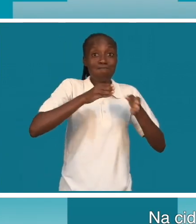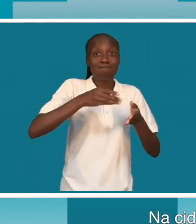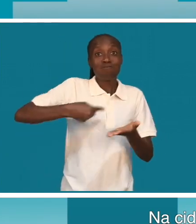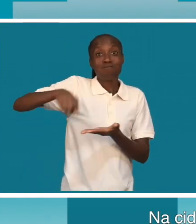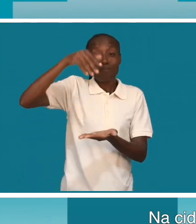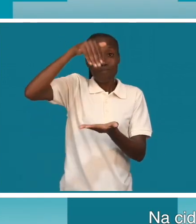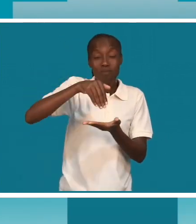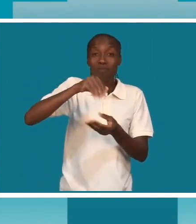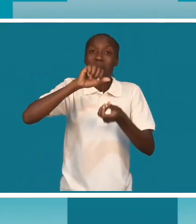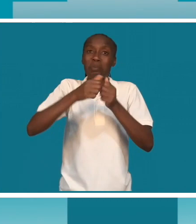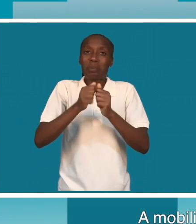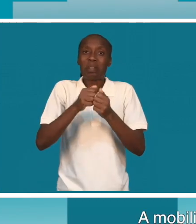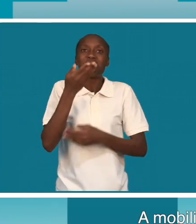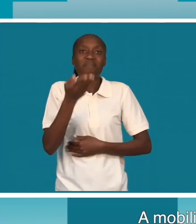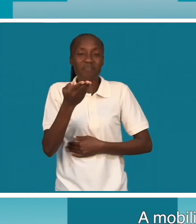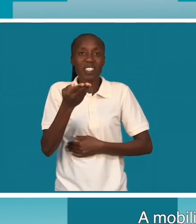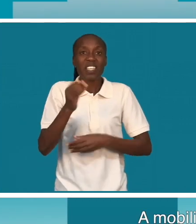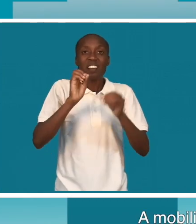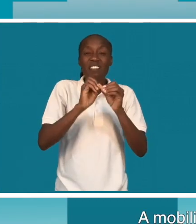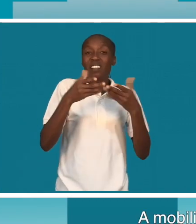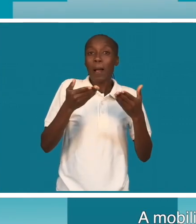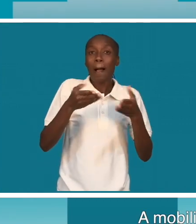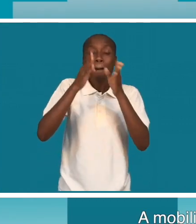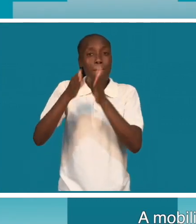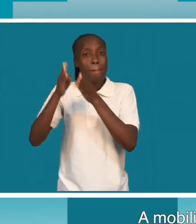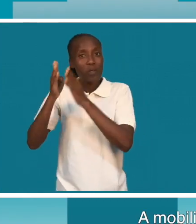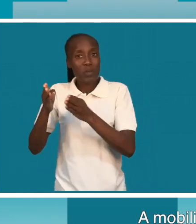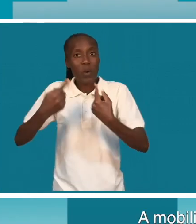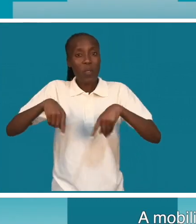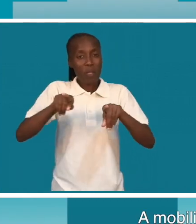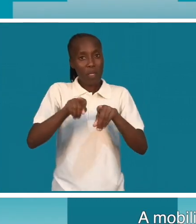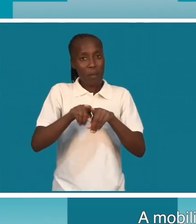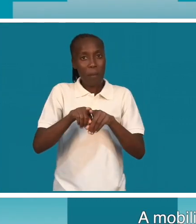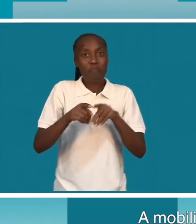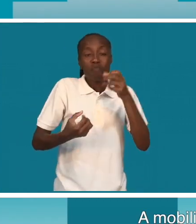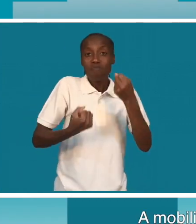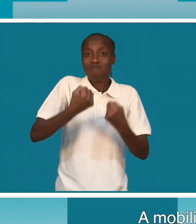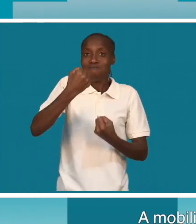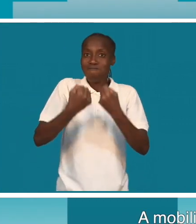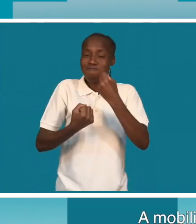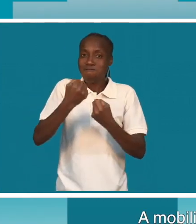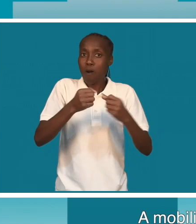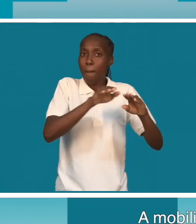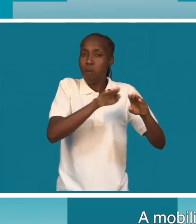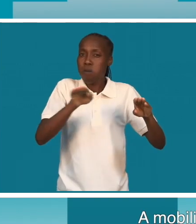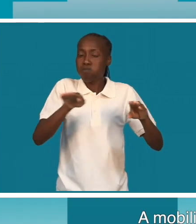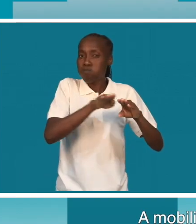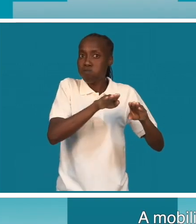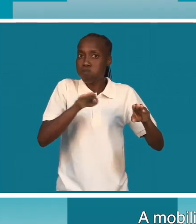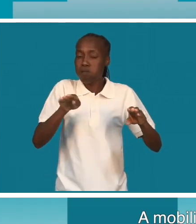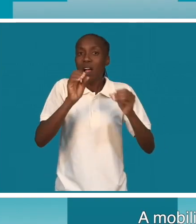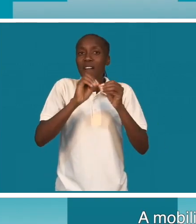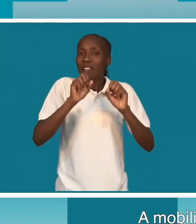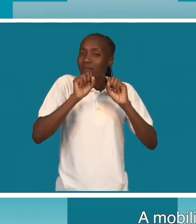covid, isso não ajuda. A mobilização também das pessoas que têm viaturas para que possam